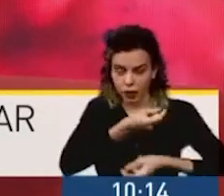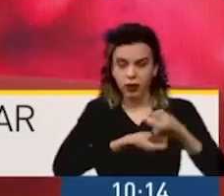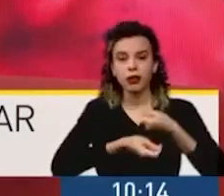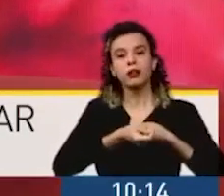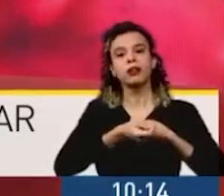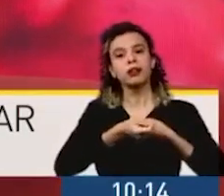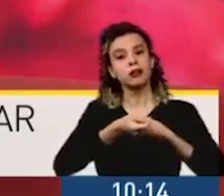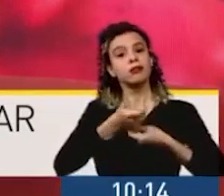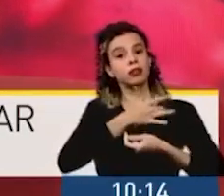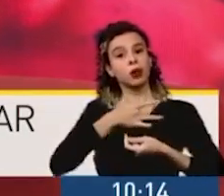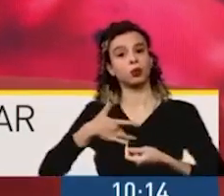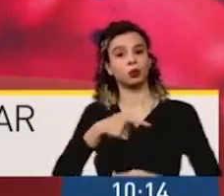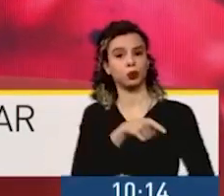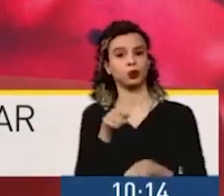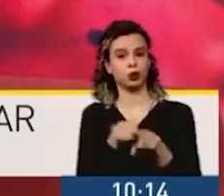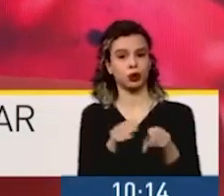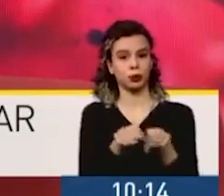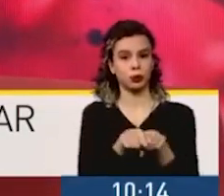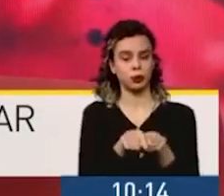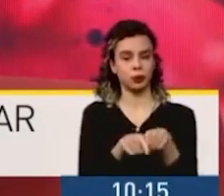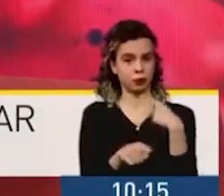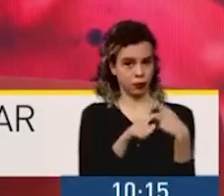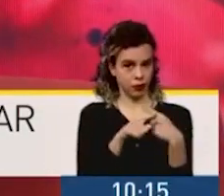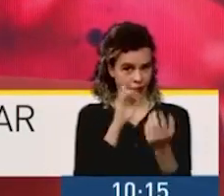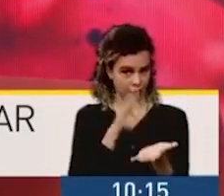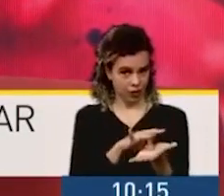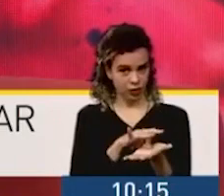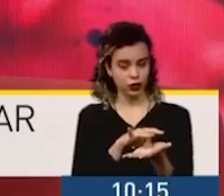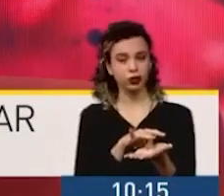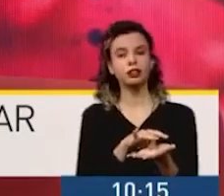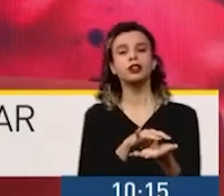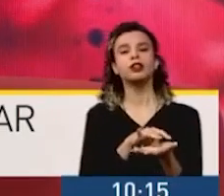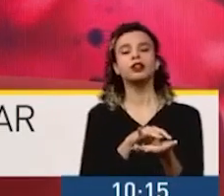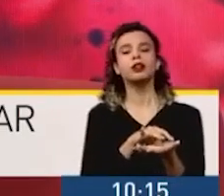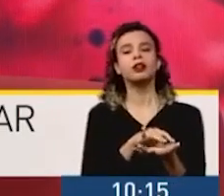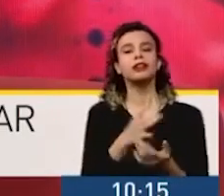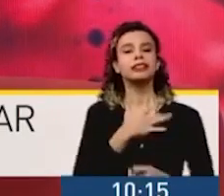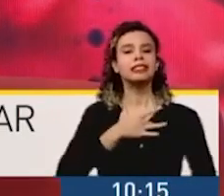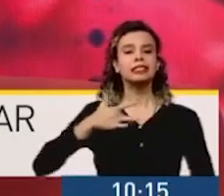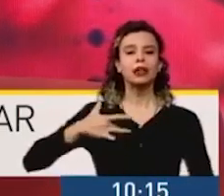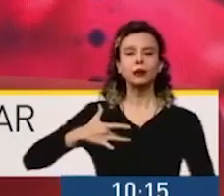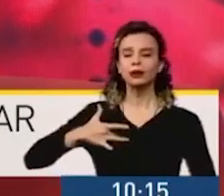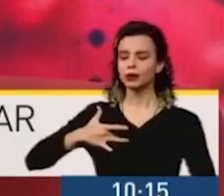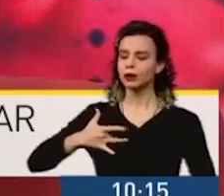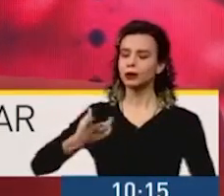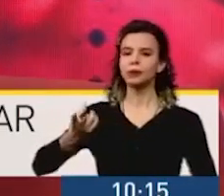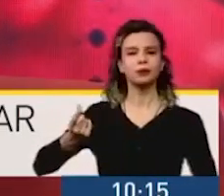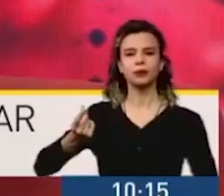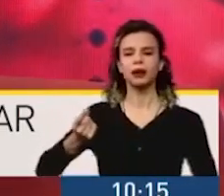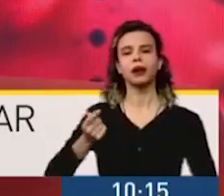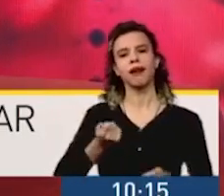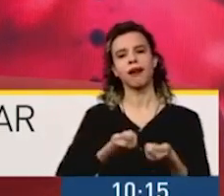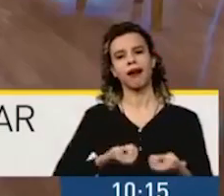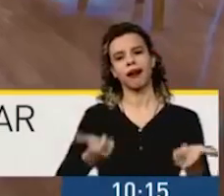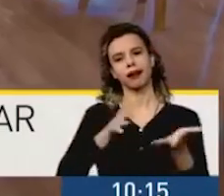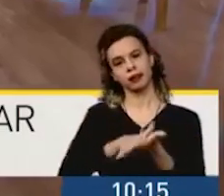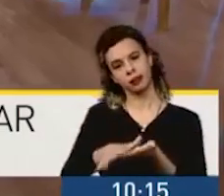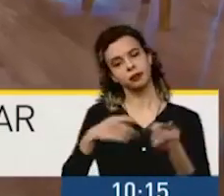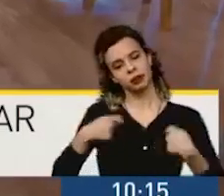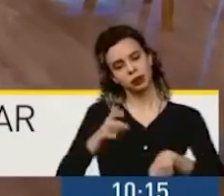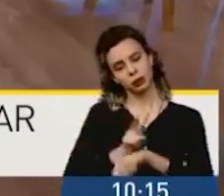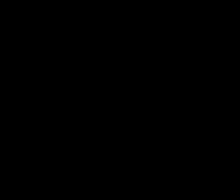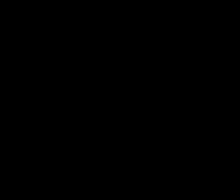ela é a saúde. Porque, na verdade, como a gente sempre diz, né, saúde não tem preço, né, mas tem custo. E a gente precisa cuidar disso.